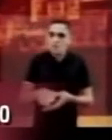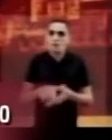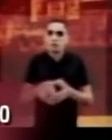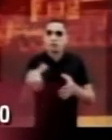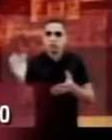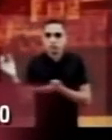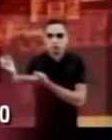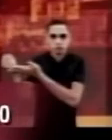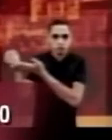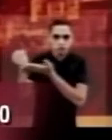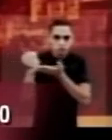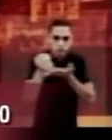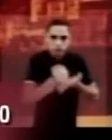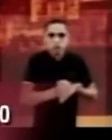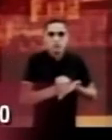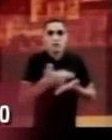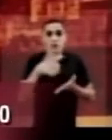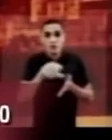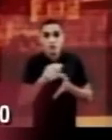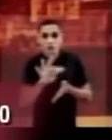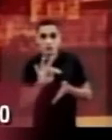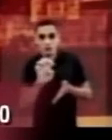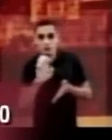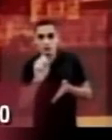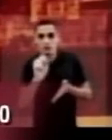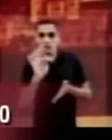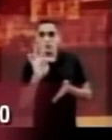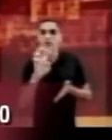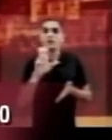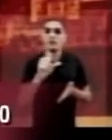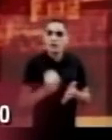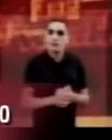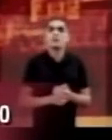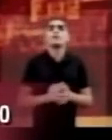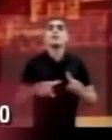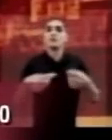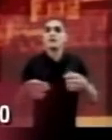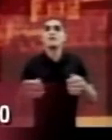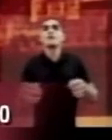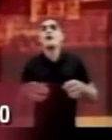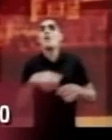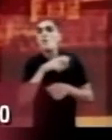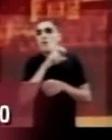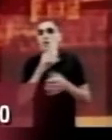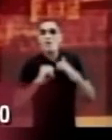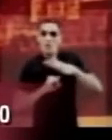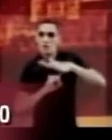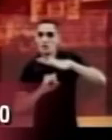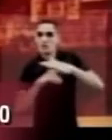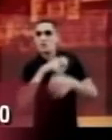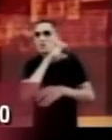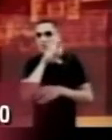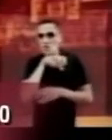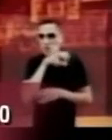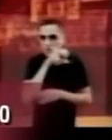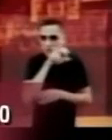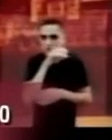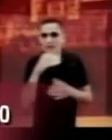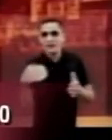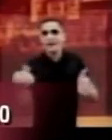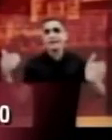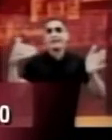nosso inquérito sorológico nos próximos... Eles nos deram até dia 30 para terminar esse inquérito